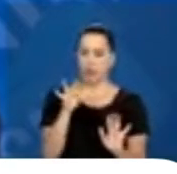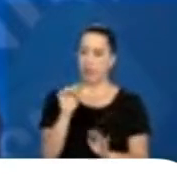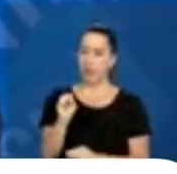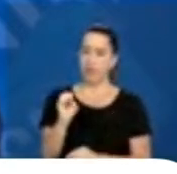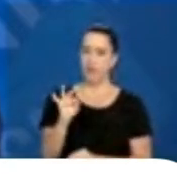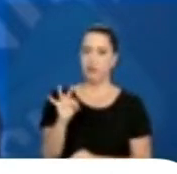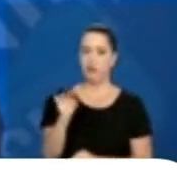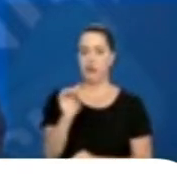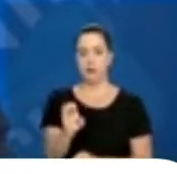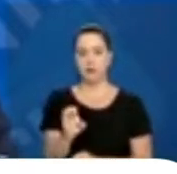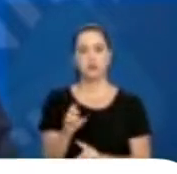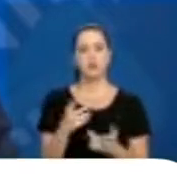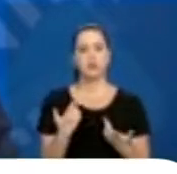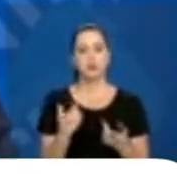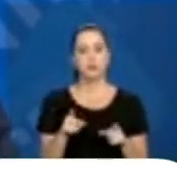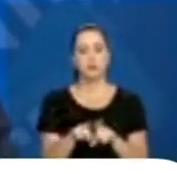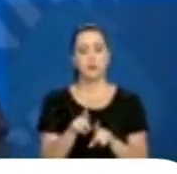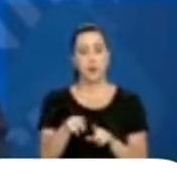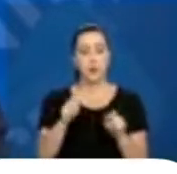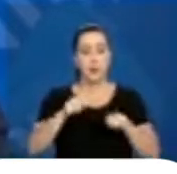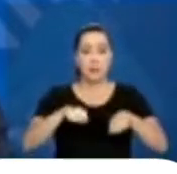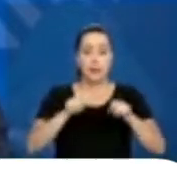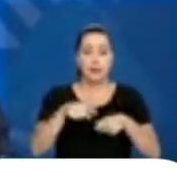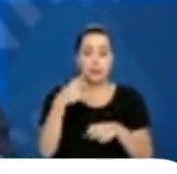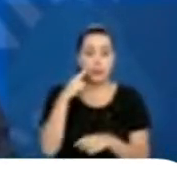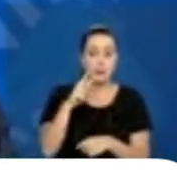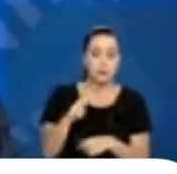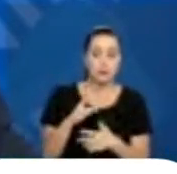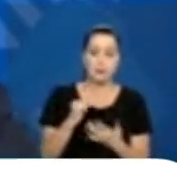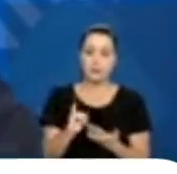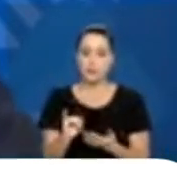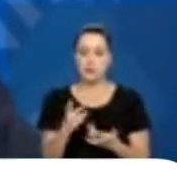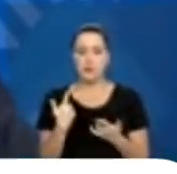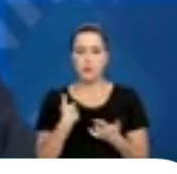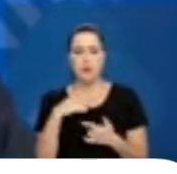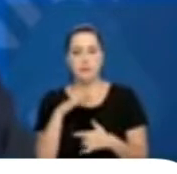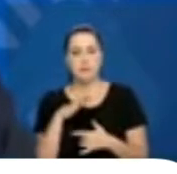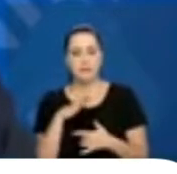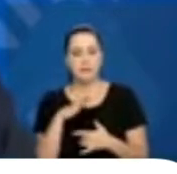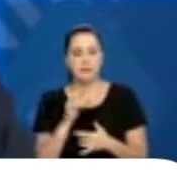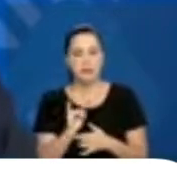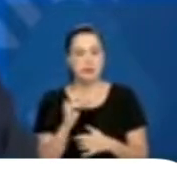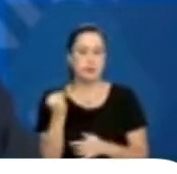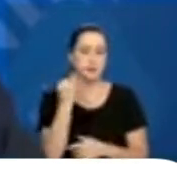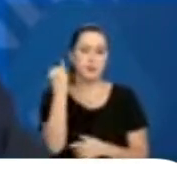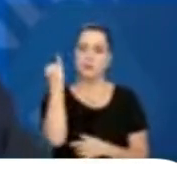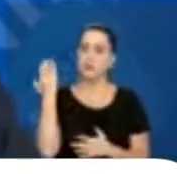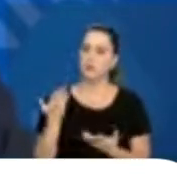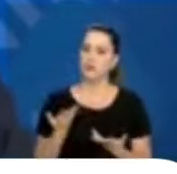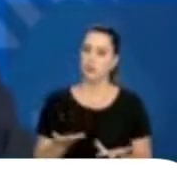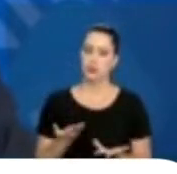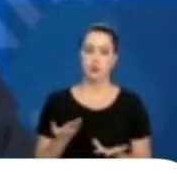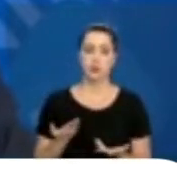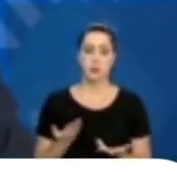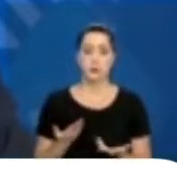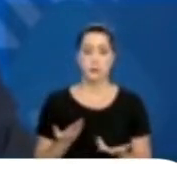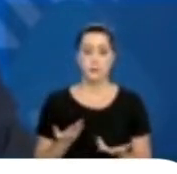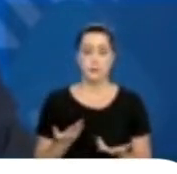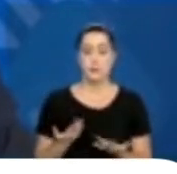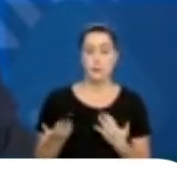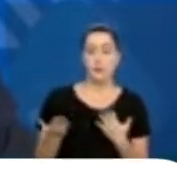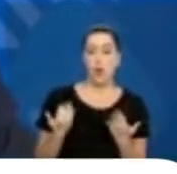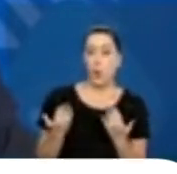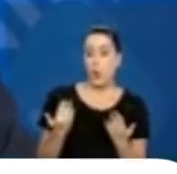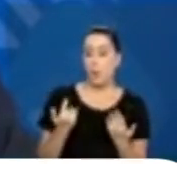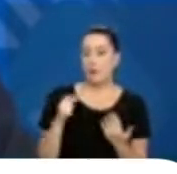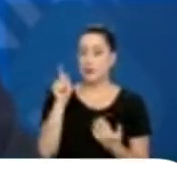entender o poder de avaliação do teste e a interpretação são absolutamente fundamentais. Em relação